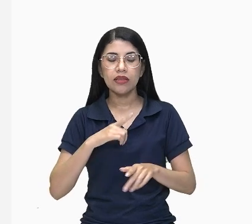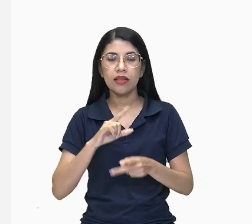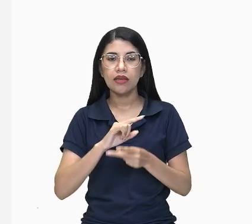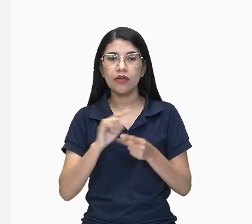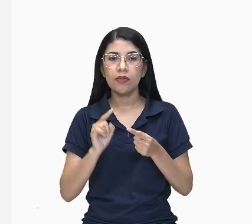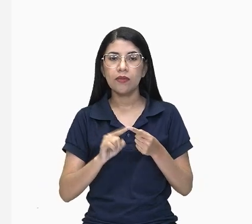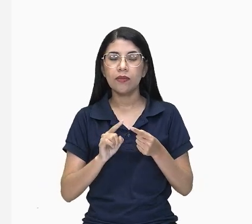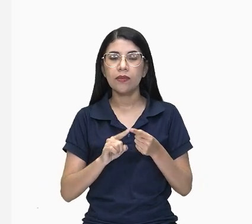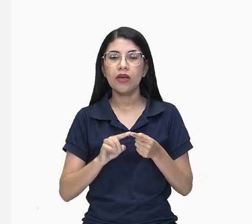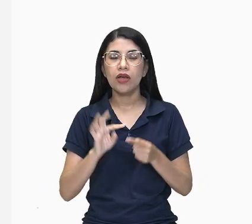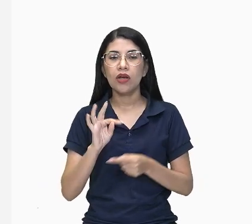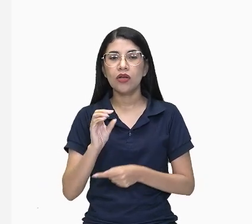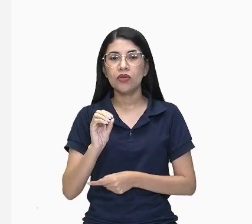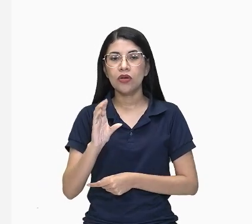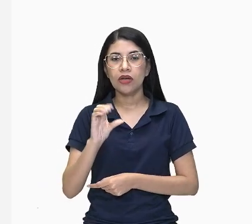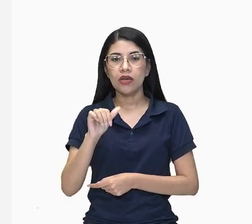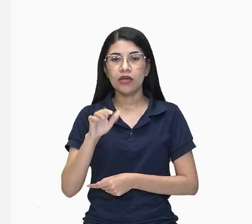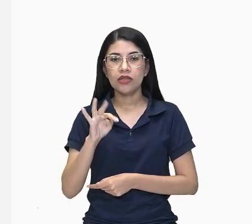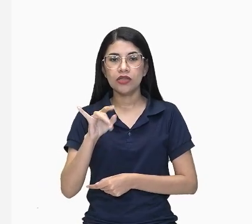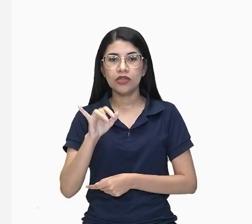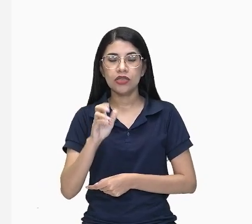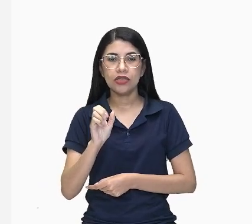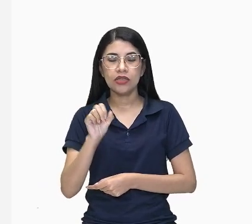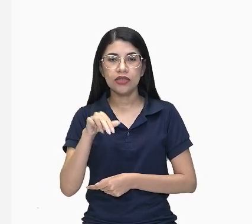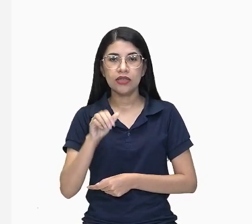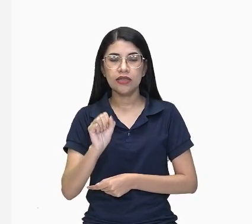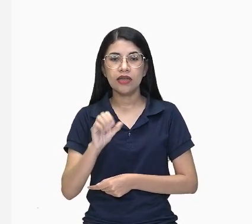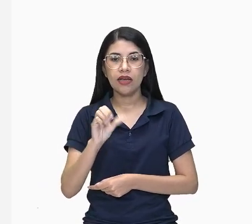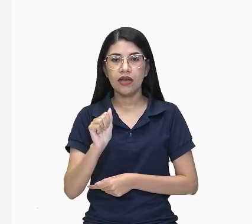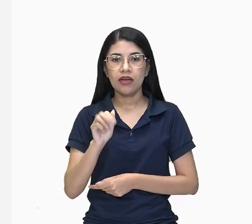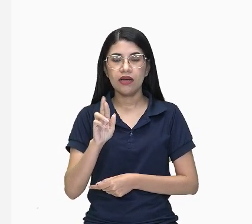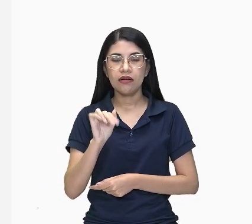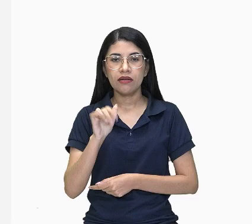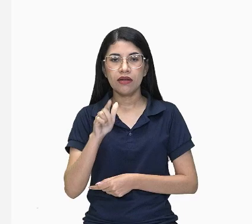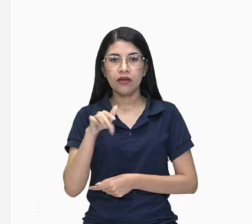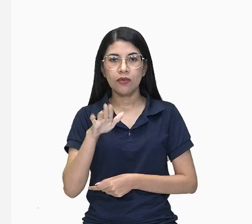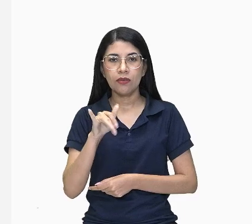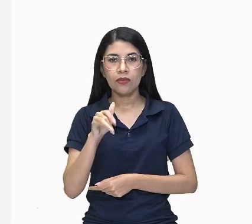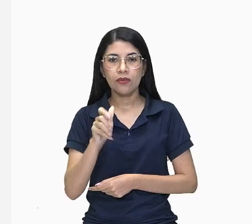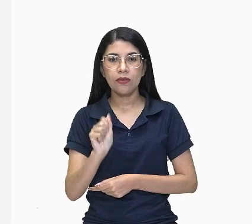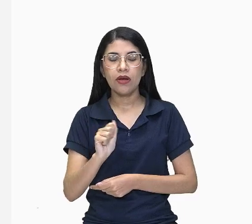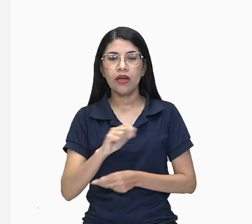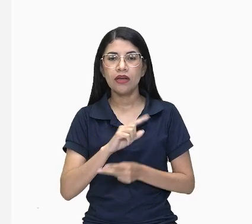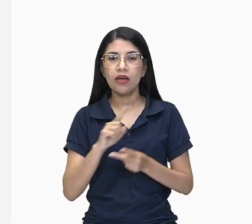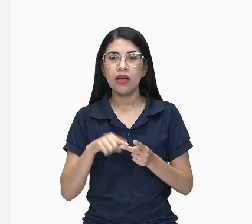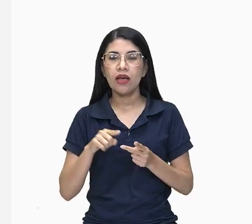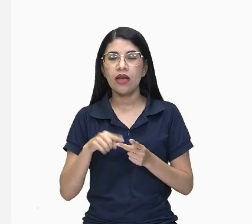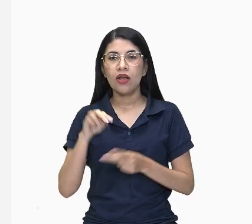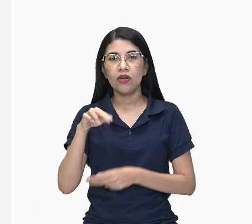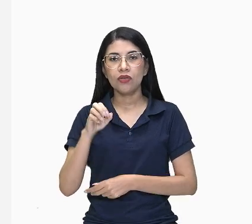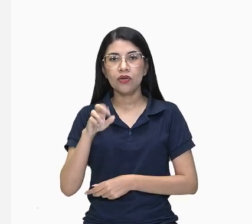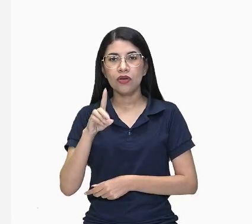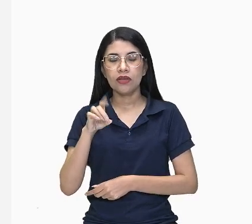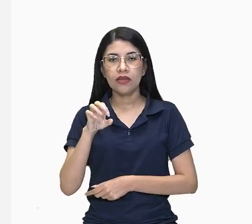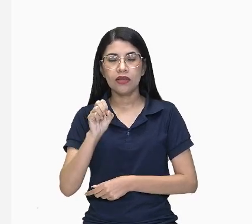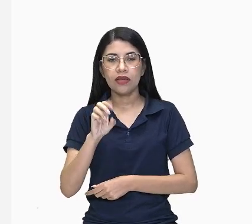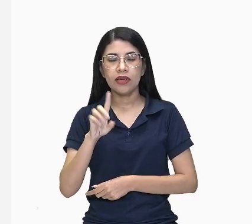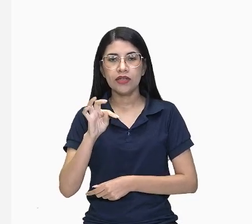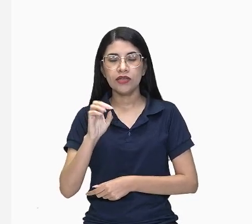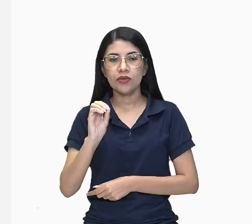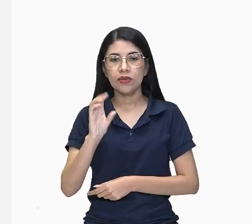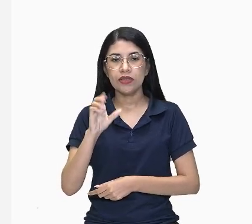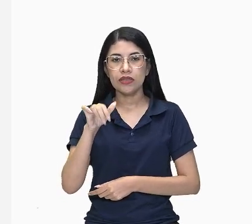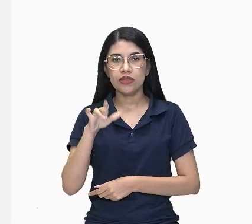da bacia do Tocantins-Araguaia, do Atlântico Nordeste Ocidental, da bacia do Paraguai e da bacia